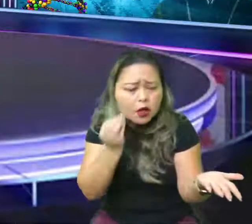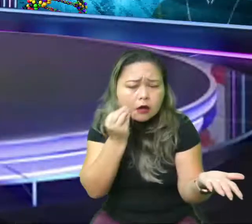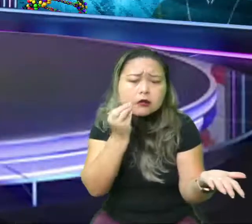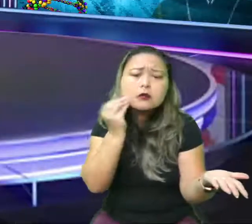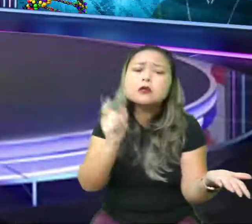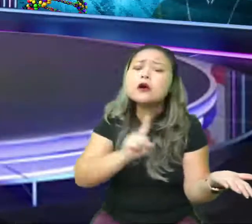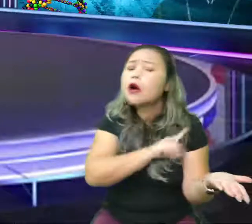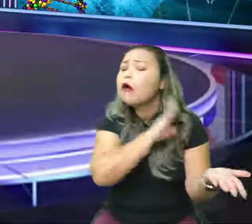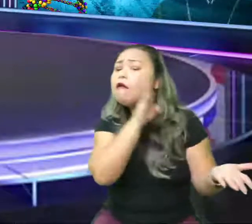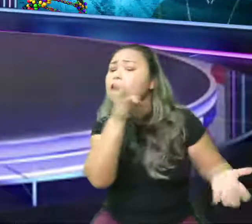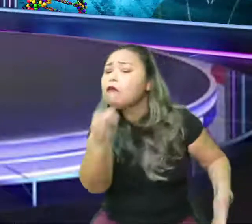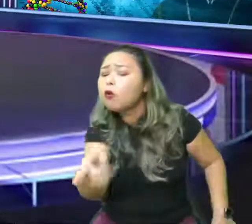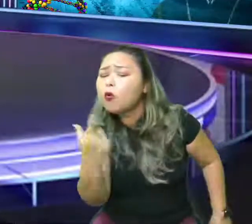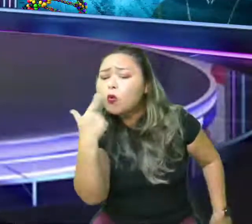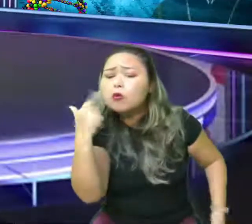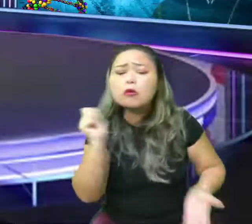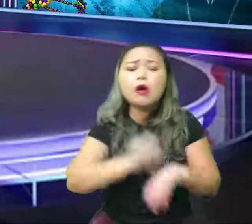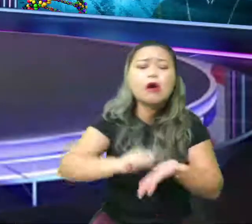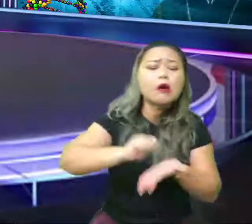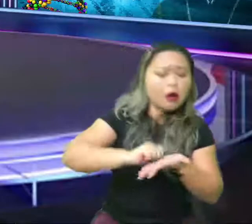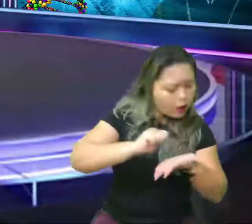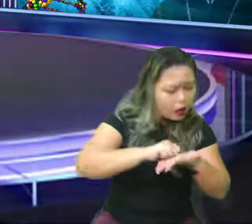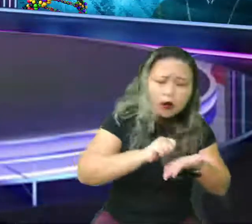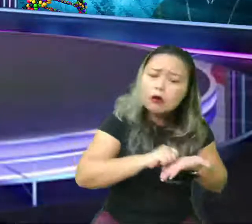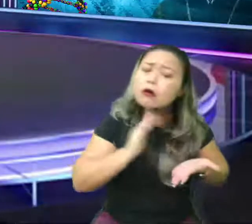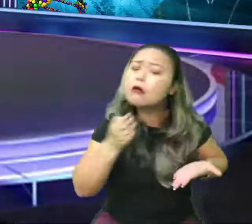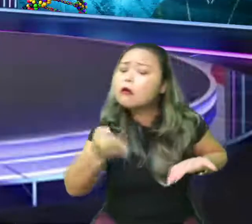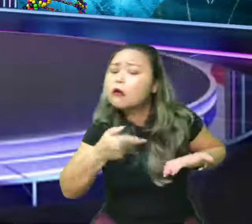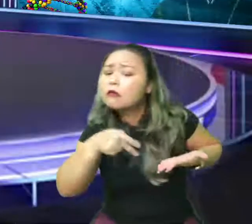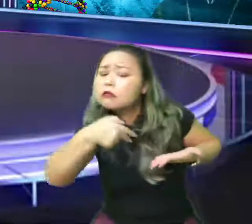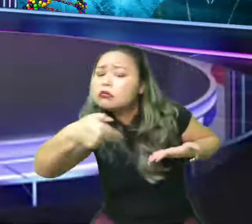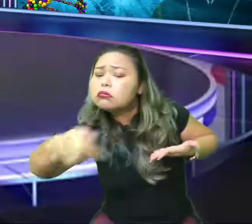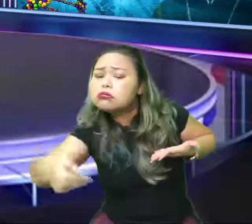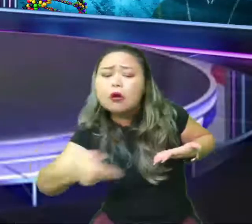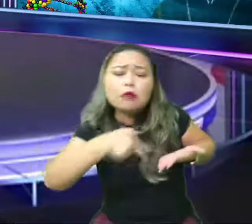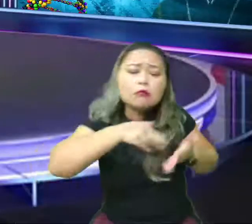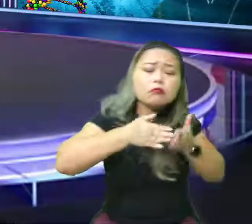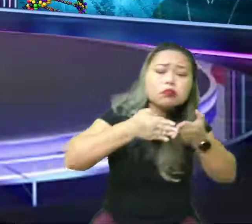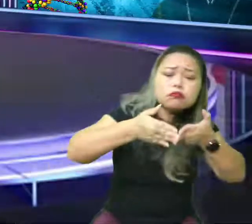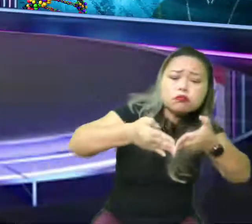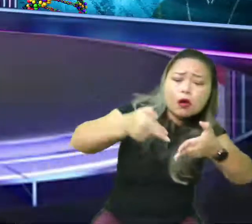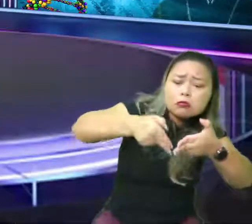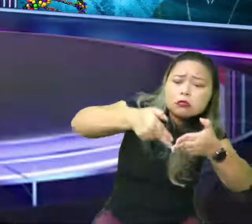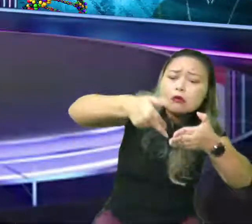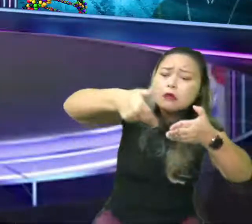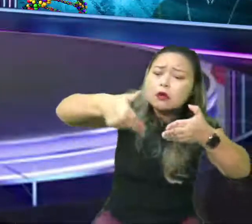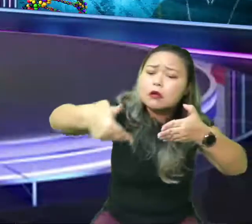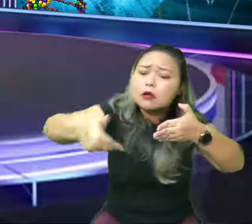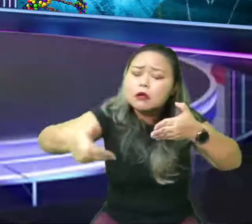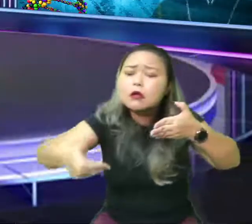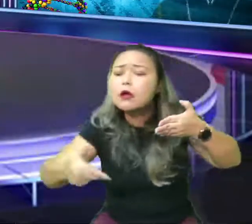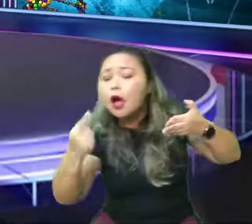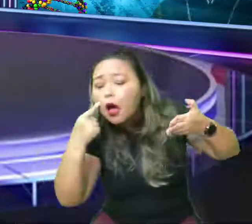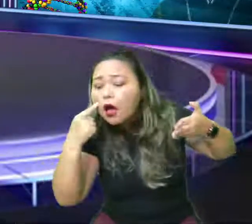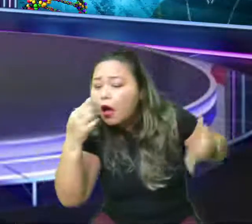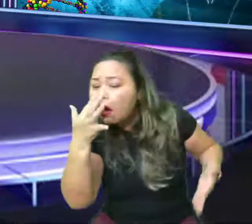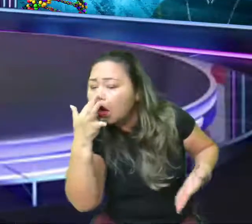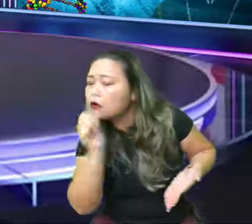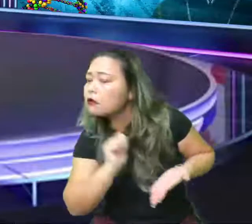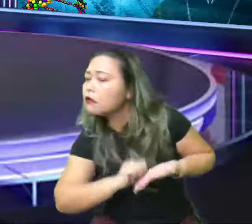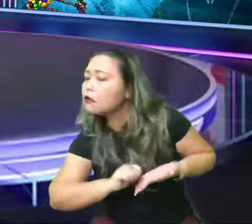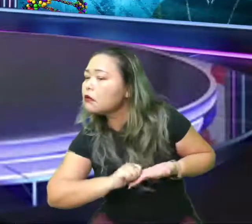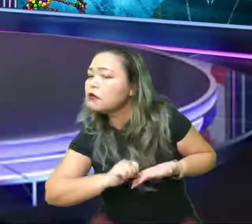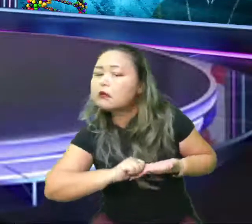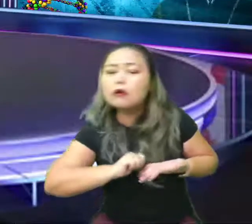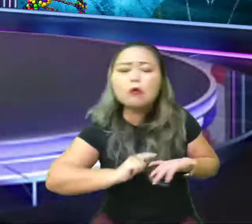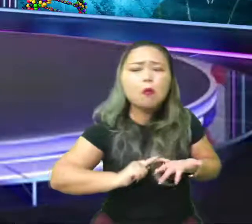oportunidade. Ele tinha o caderninho dele e ele descia, toda vez que a embarcação parava, ele descia e fazia suas observações,